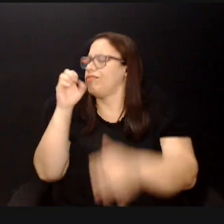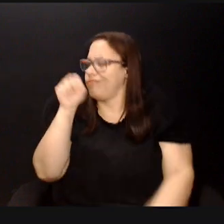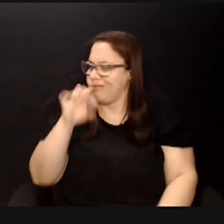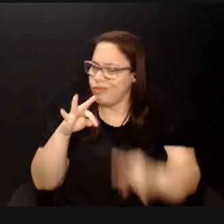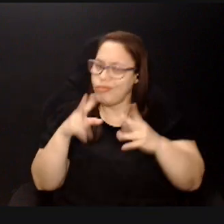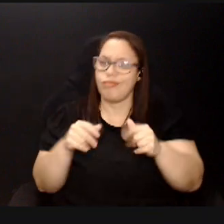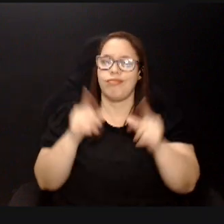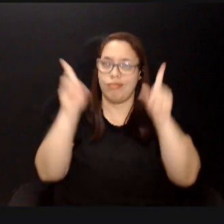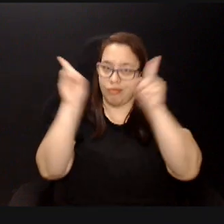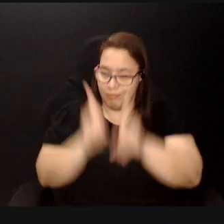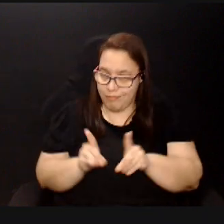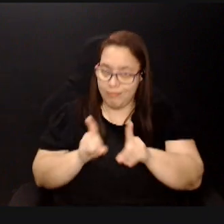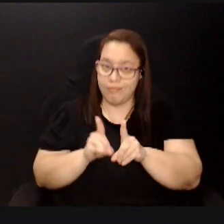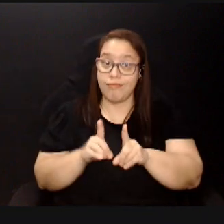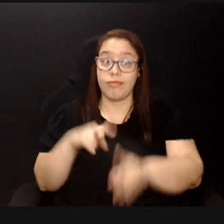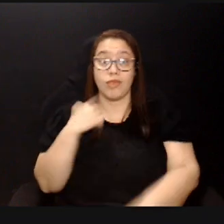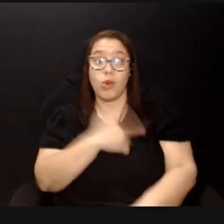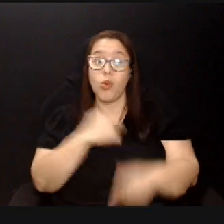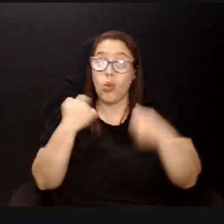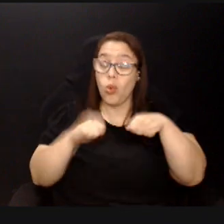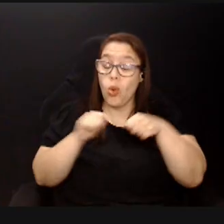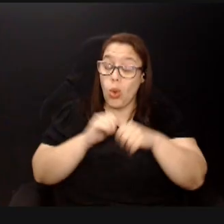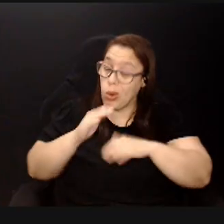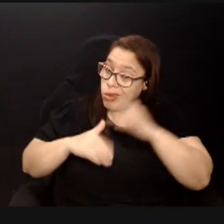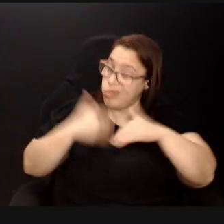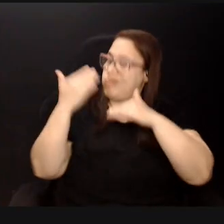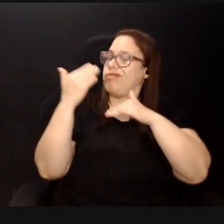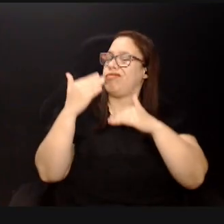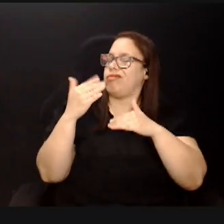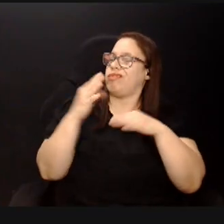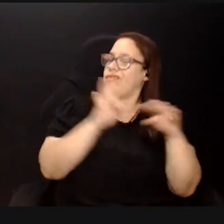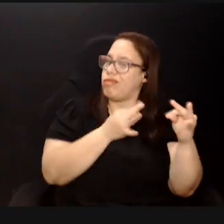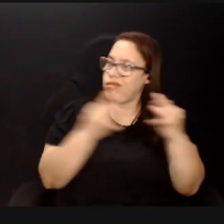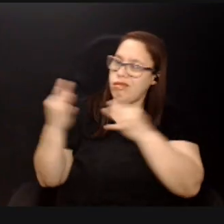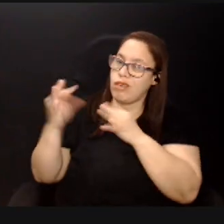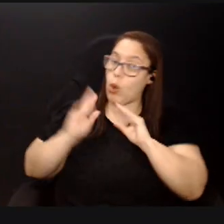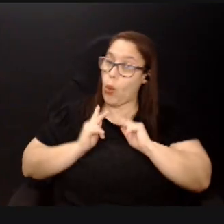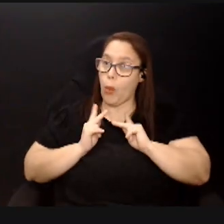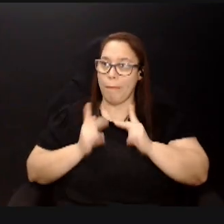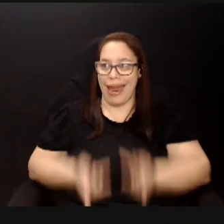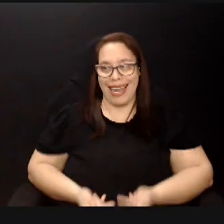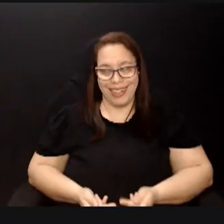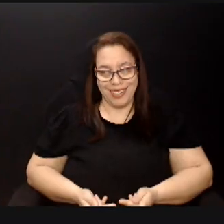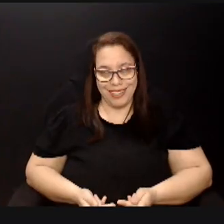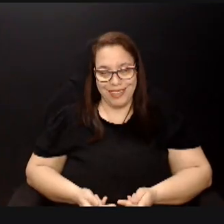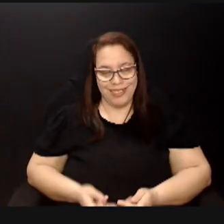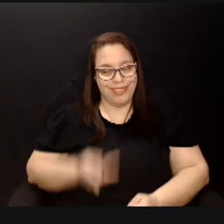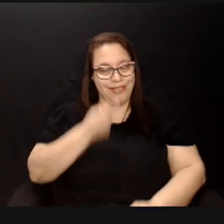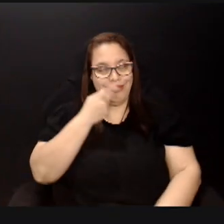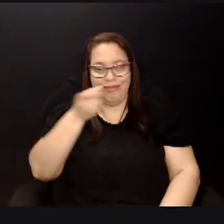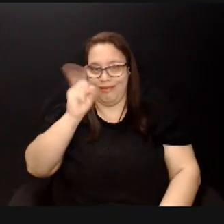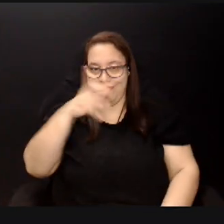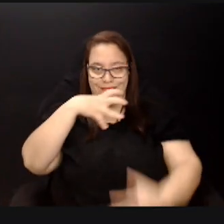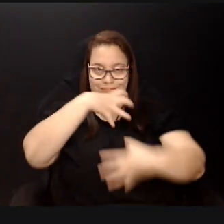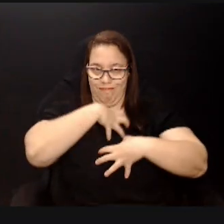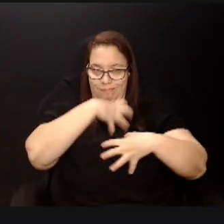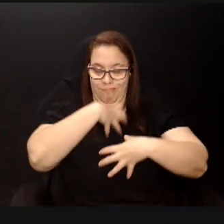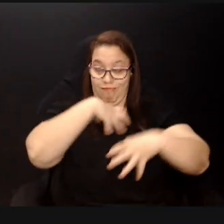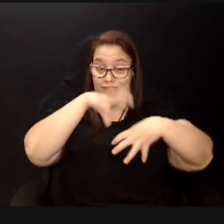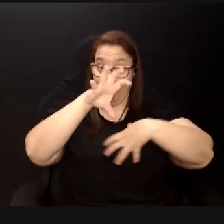deficiências. O que a gente precisa fazer avançar é a tecnologia humana. E eu não falo de sensibilidade, eu falo